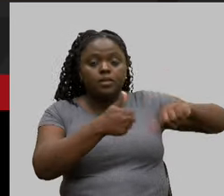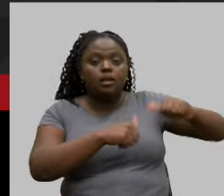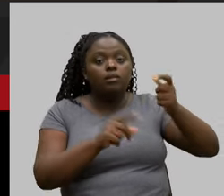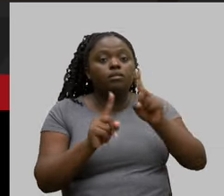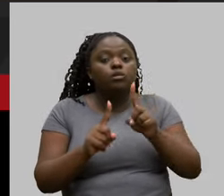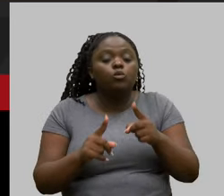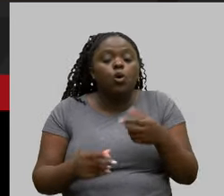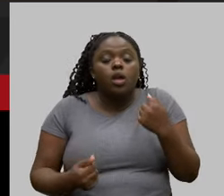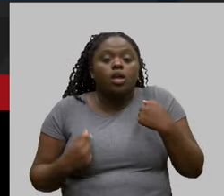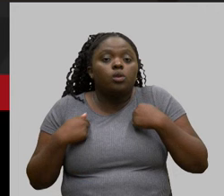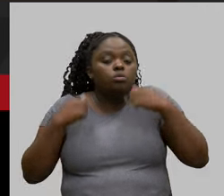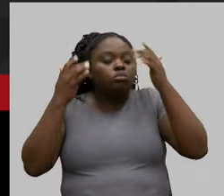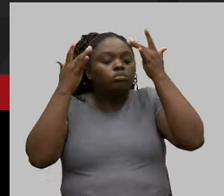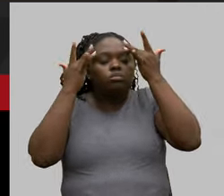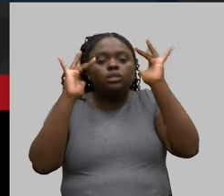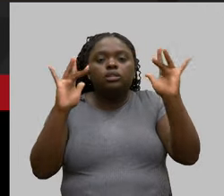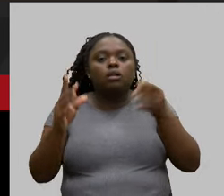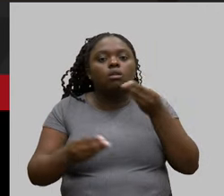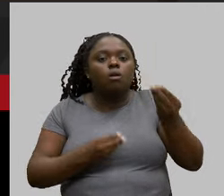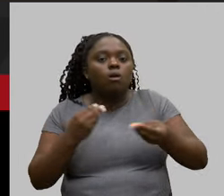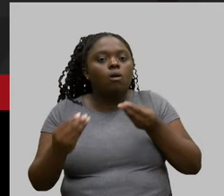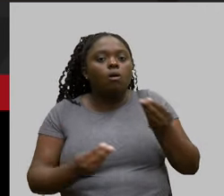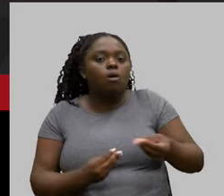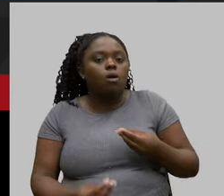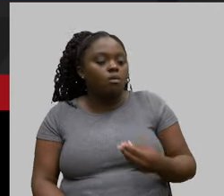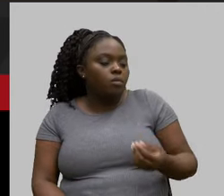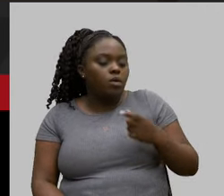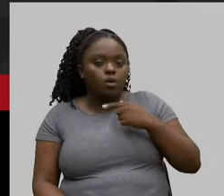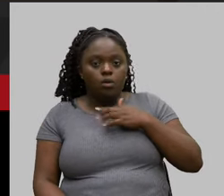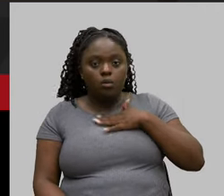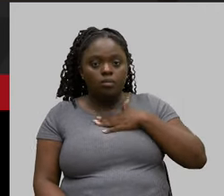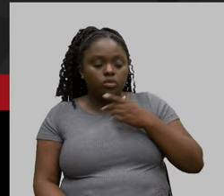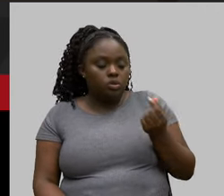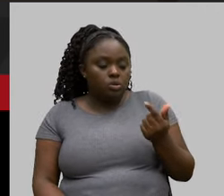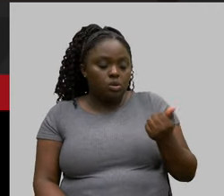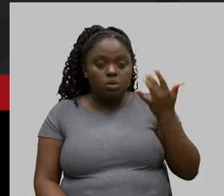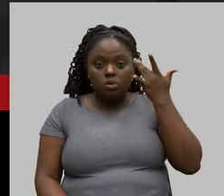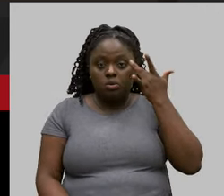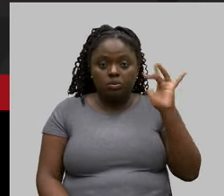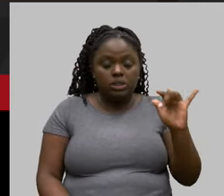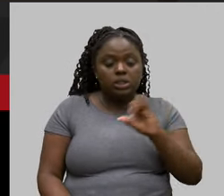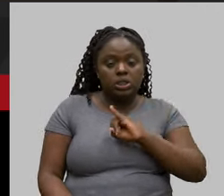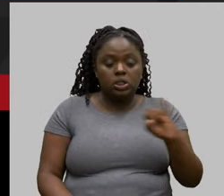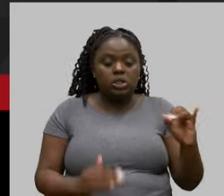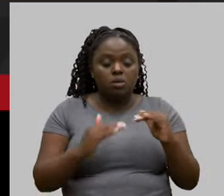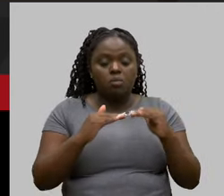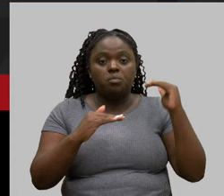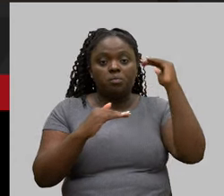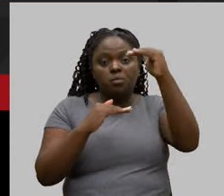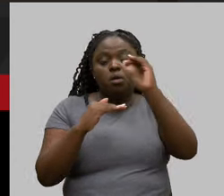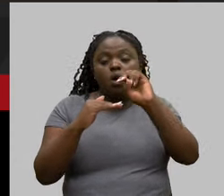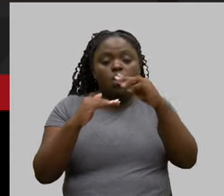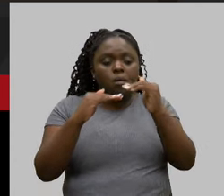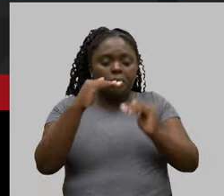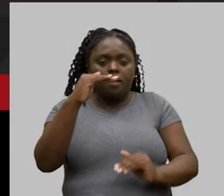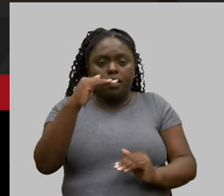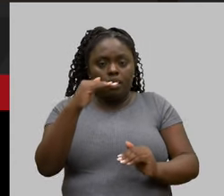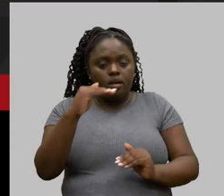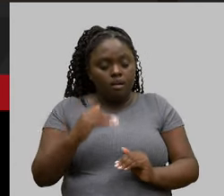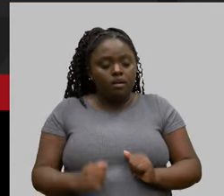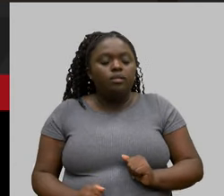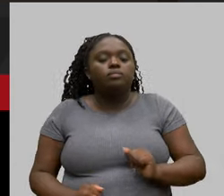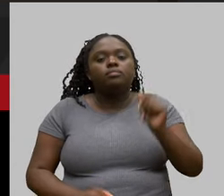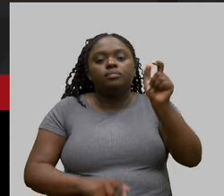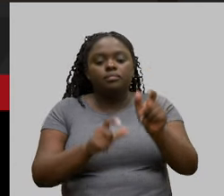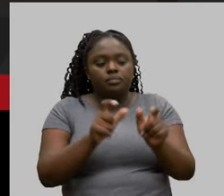menor ideia de qual que é a situação autorial do meu fundo eu não sei se ele está superavitário se ele está deficitário né os que encaminharam também